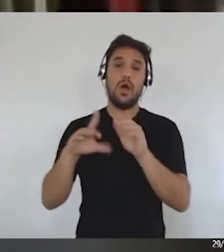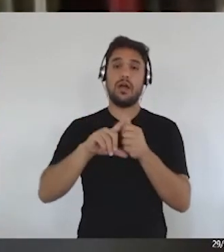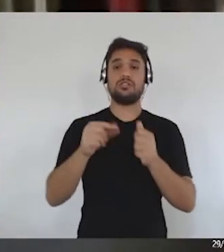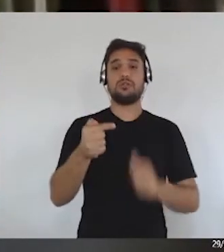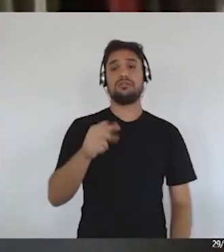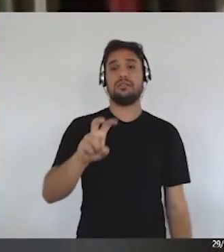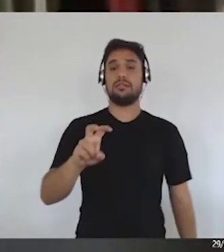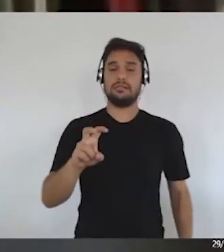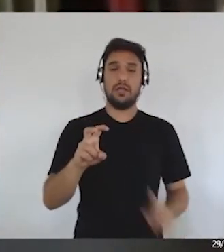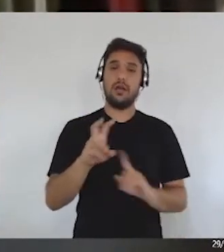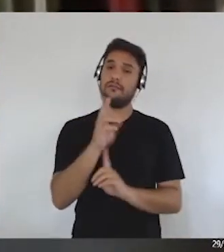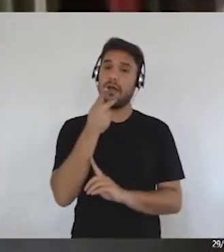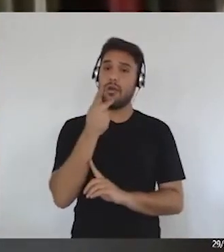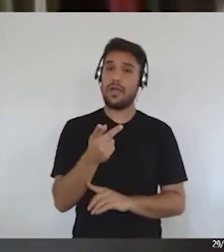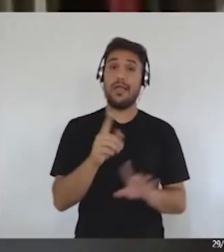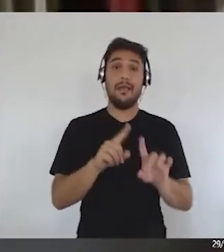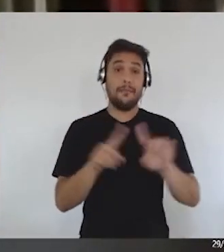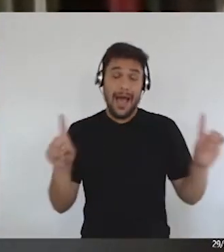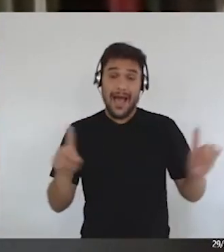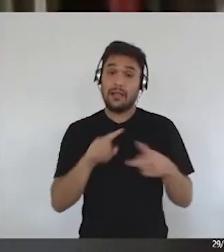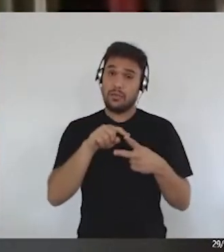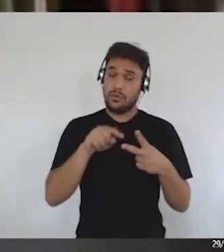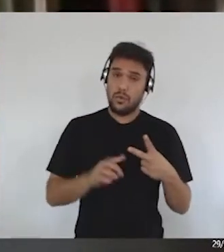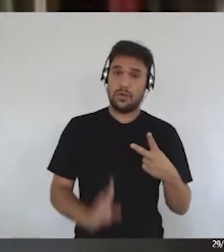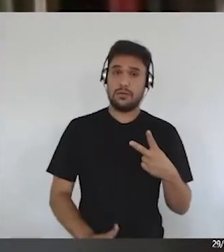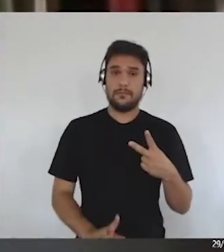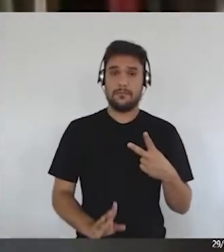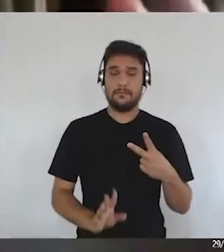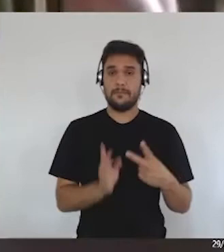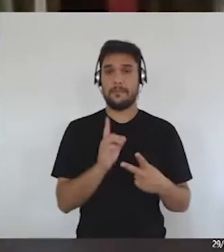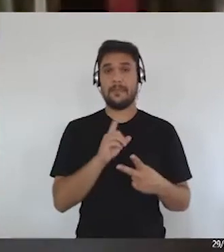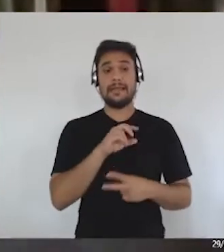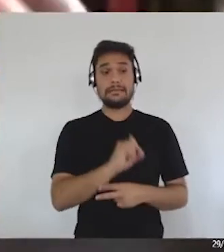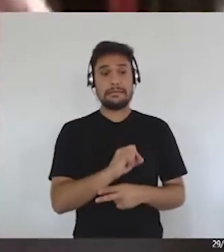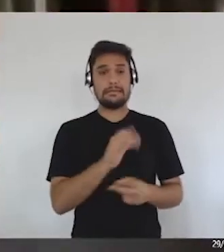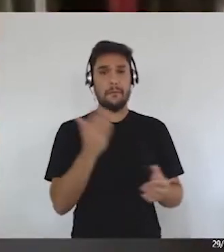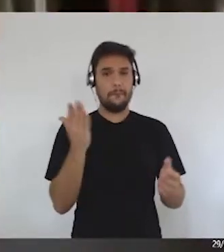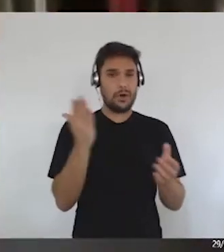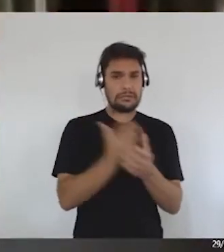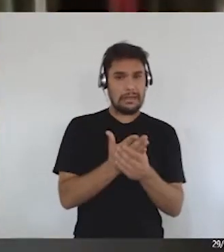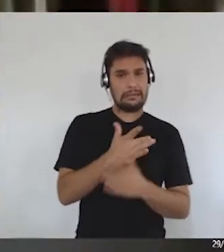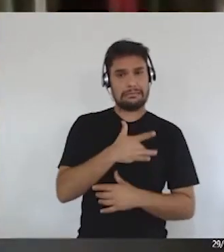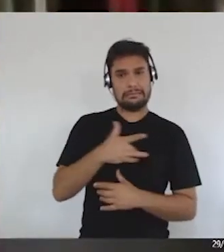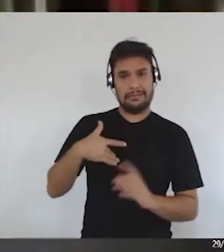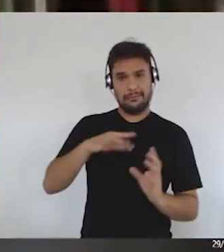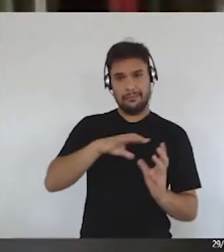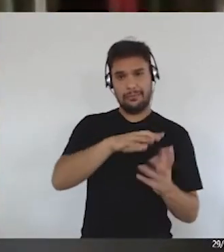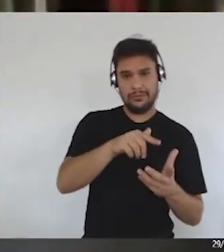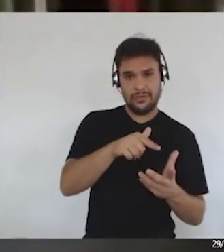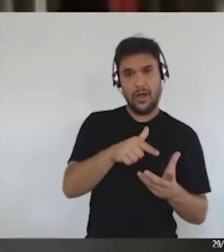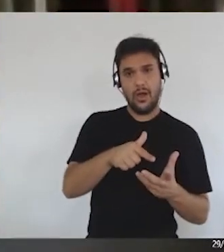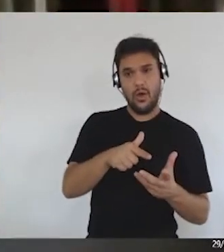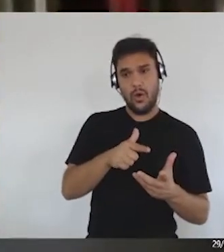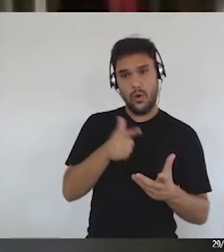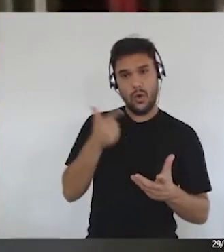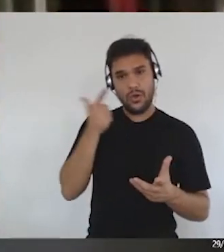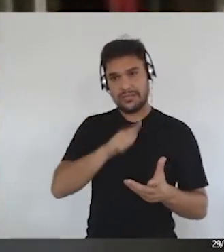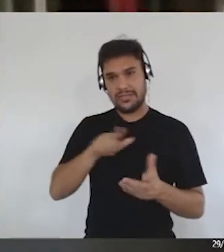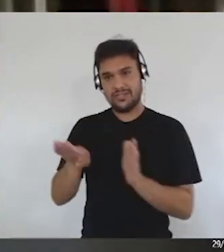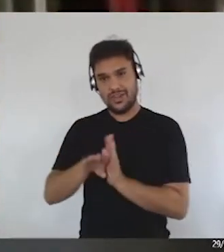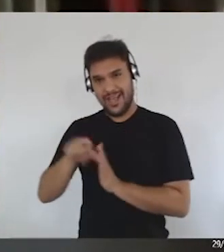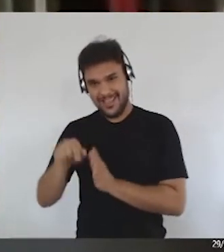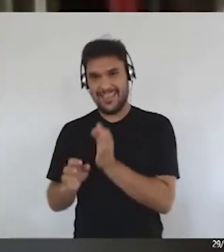artigo 75 coloca, porém, 2 condições. E diz, para que uma causa sanitária internacional chegue à Corte,